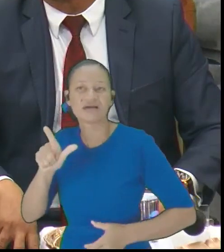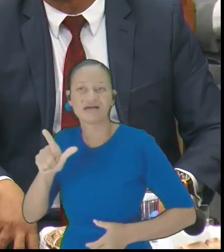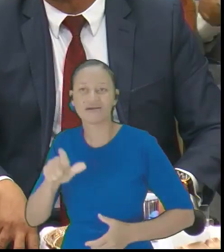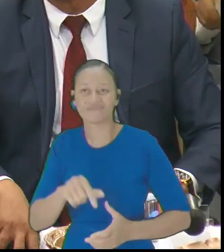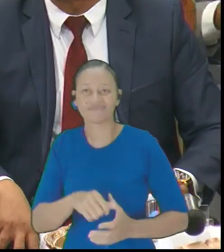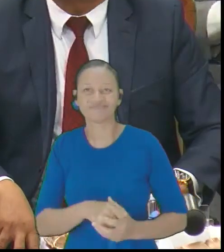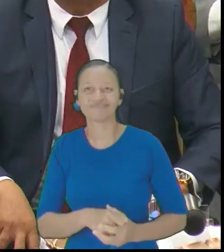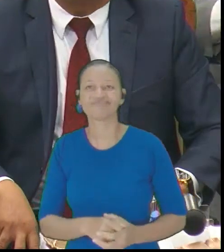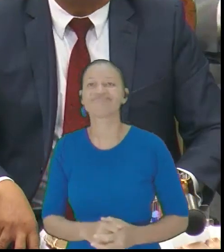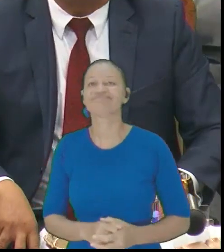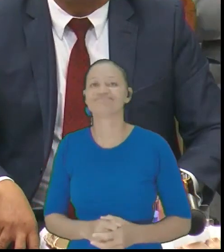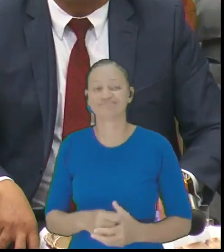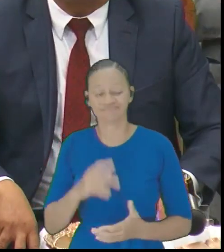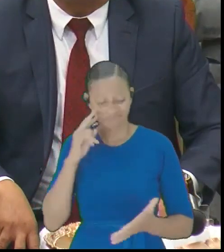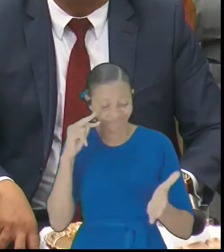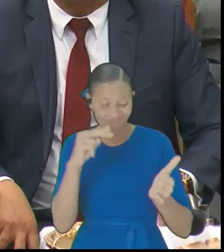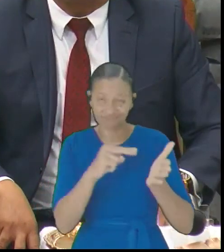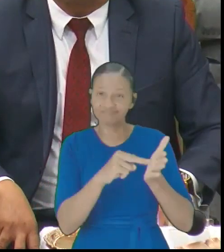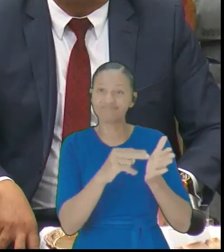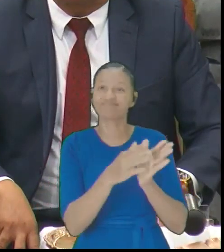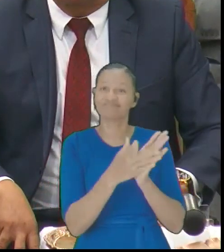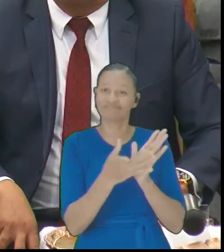Está lá, para quem quiser ver.